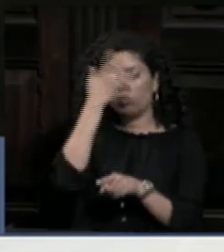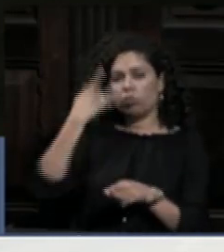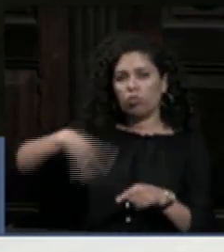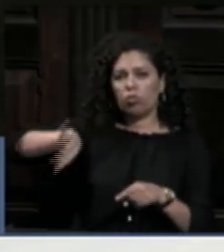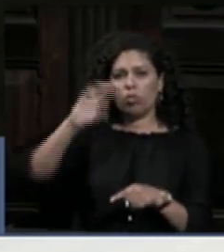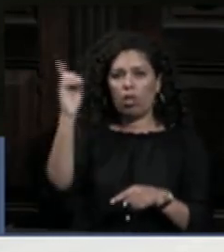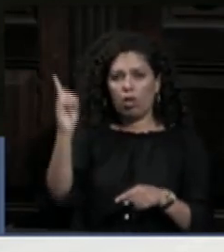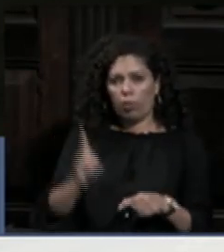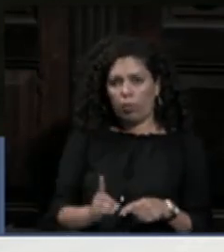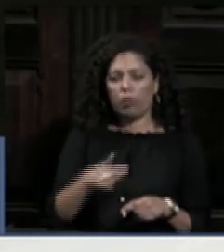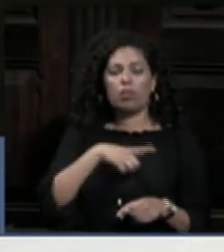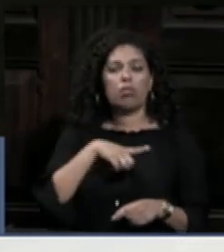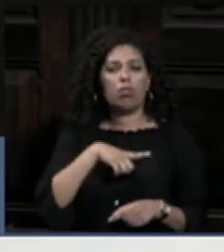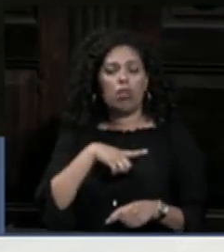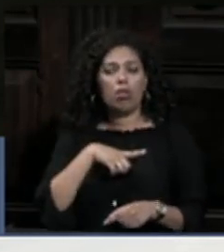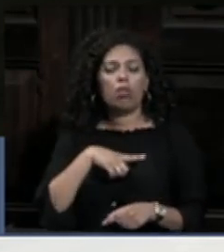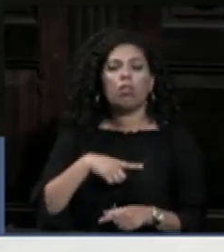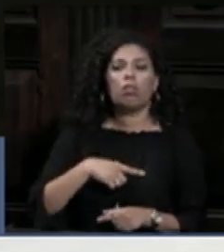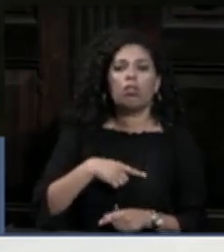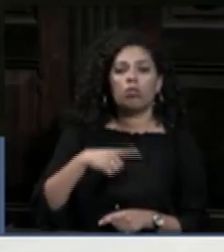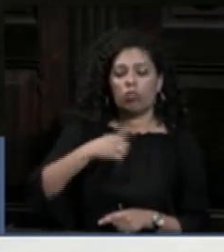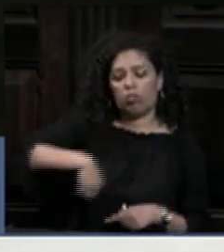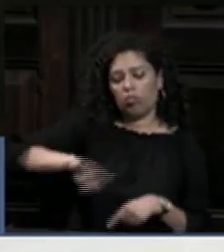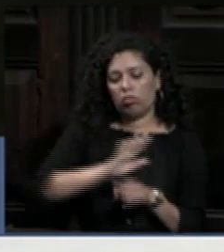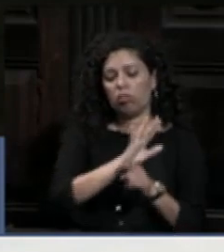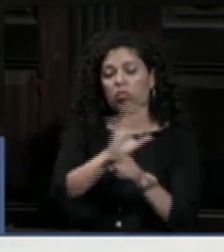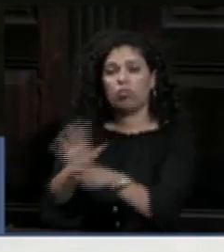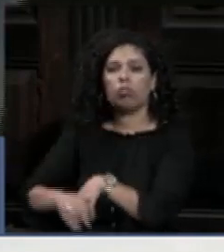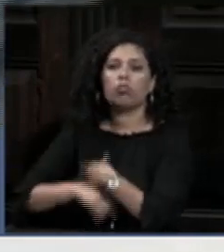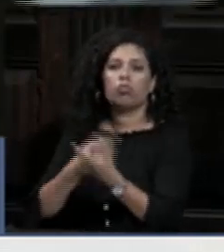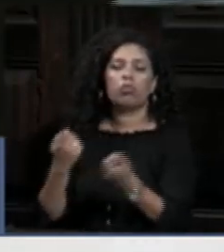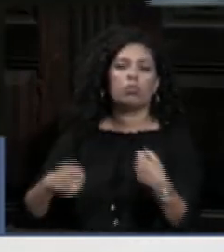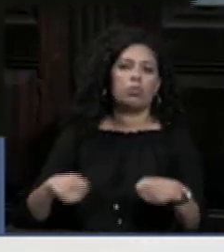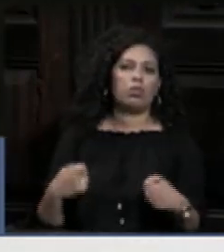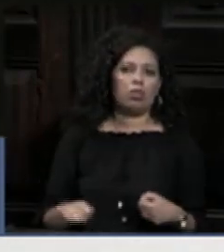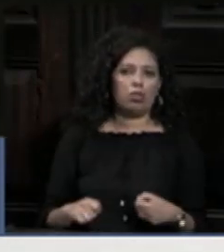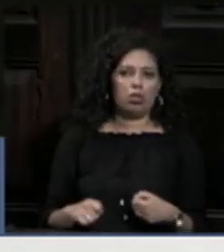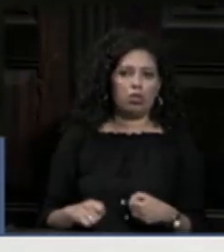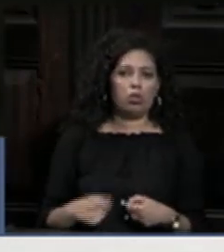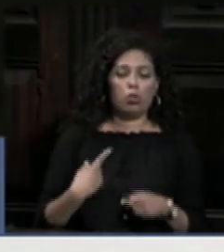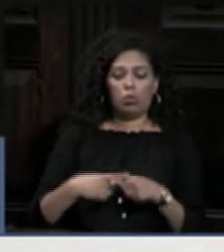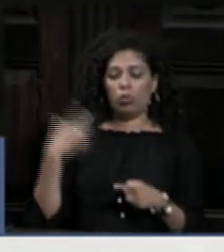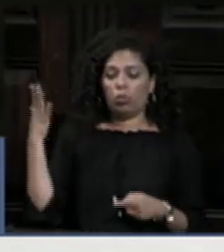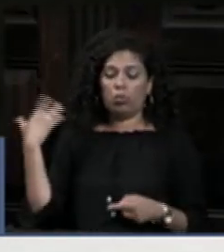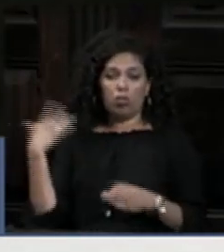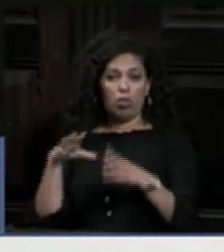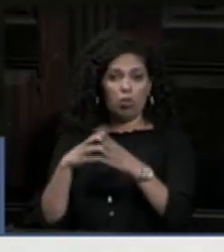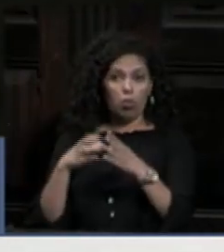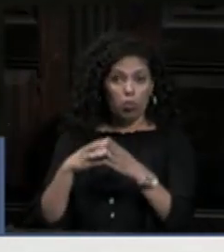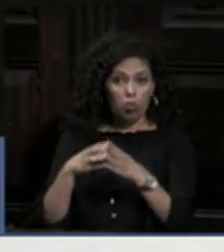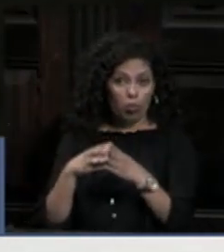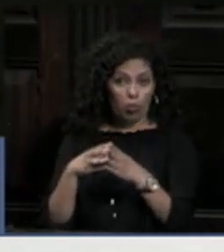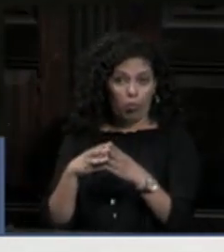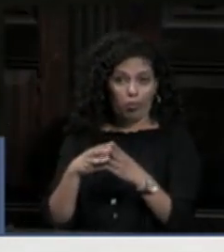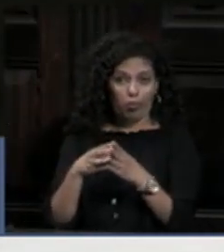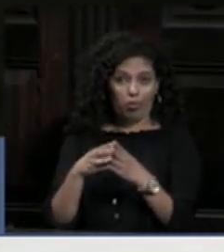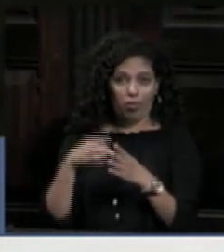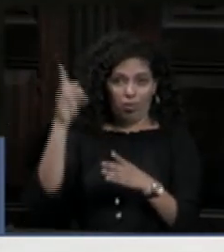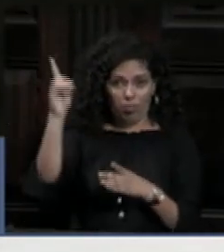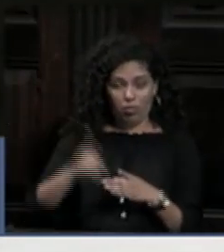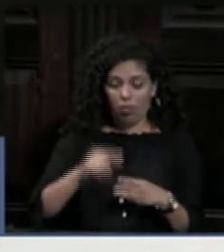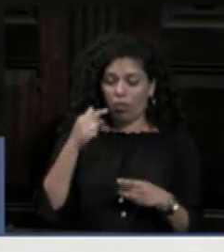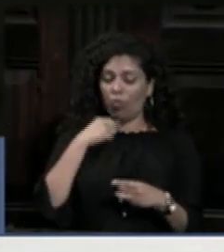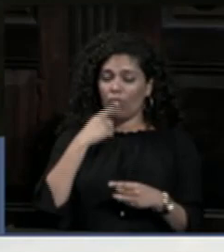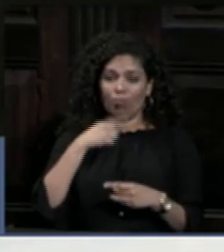possibilidade para os que até então não tinham direito de entrar na universidade com igualdade essa